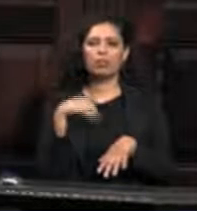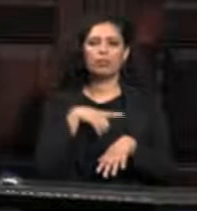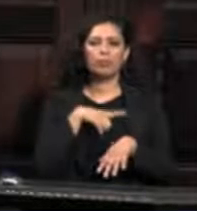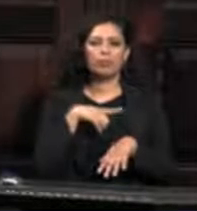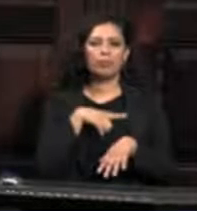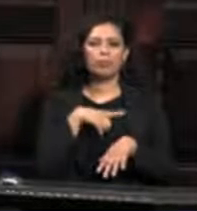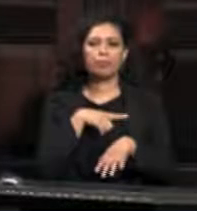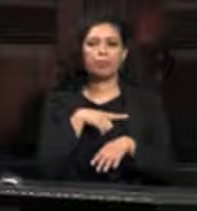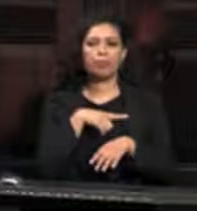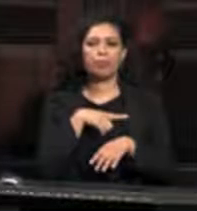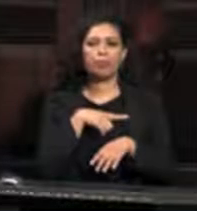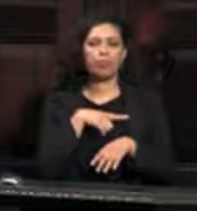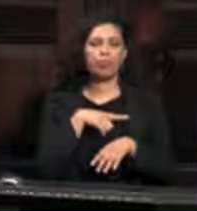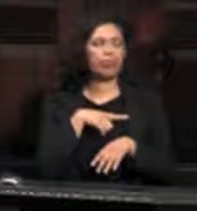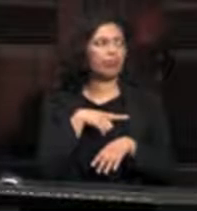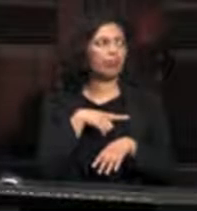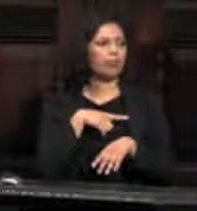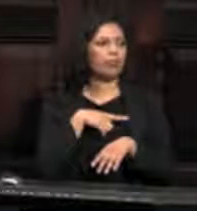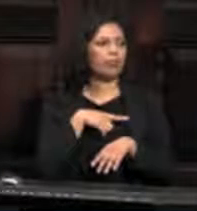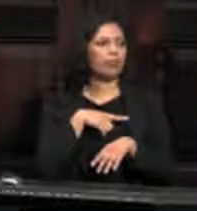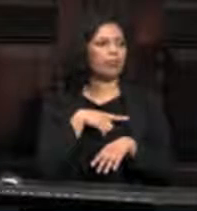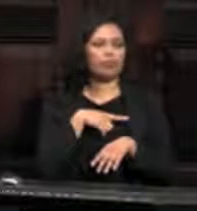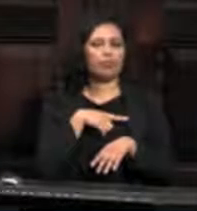ter, de certo modo,